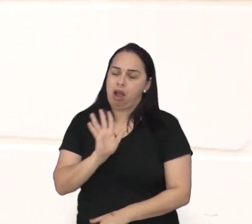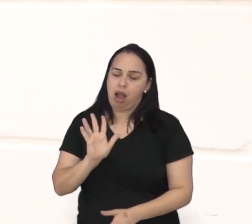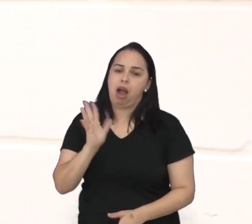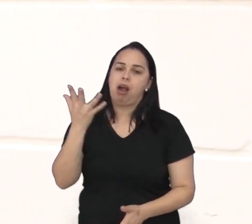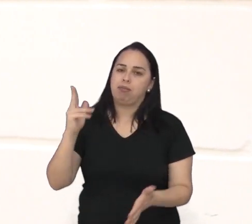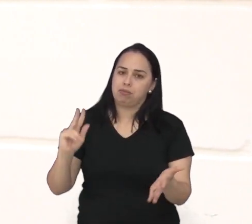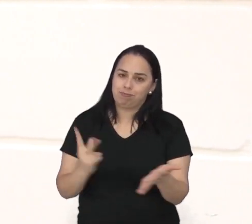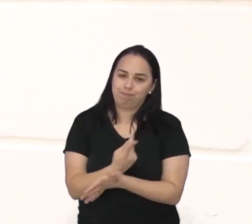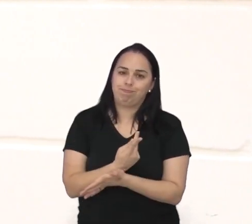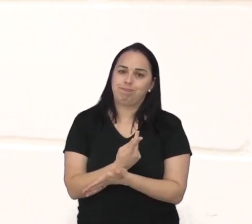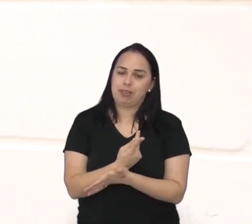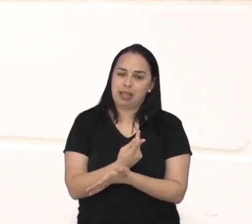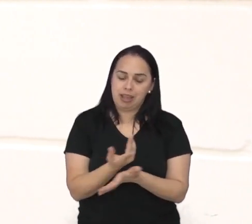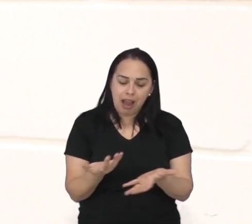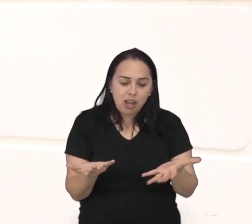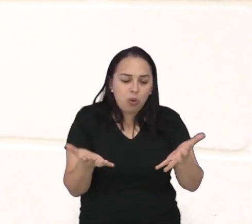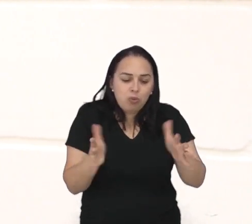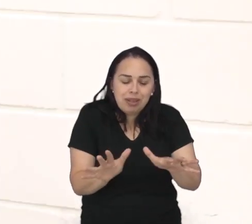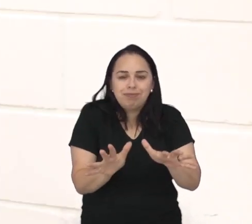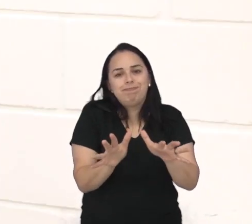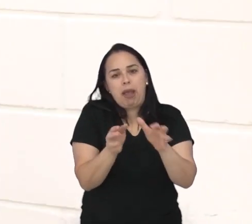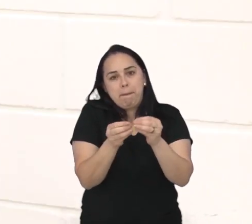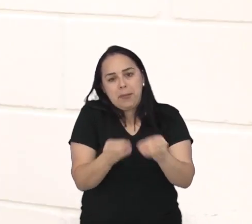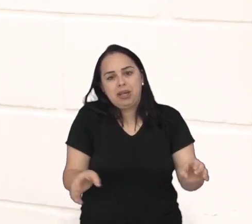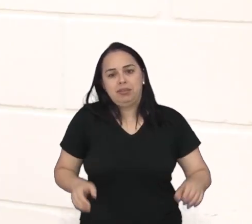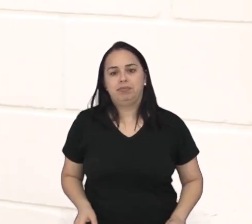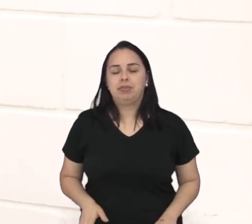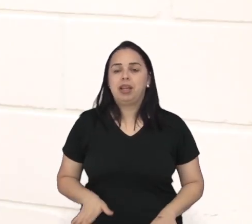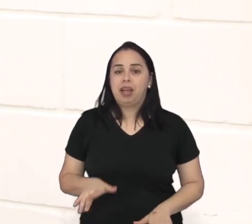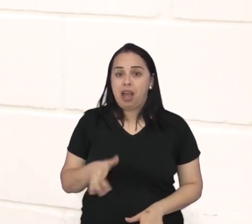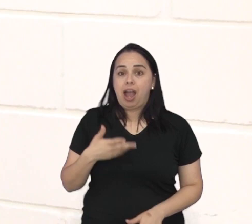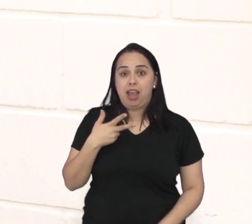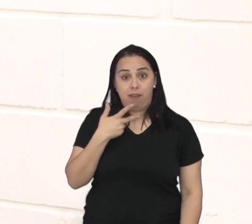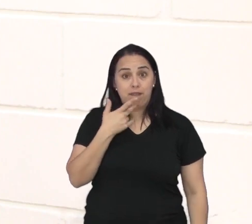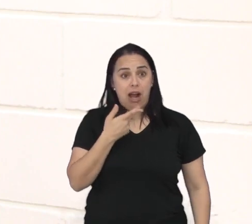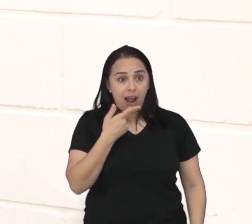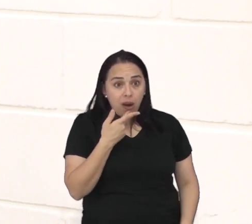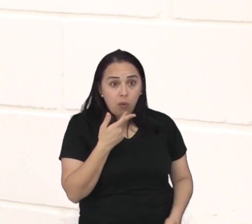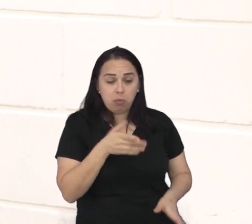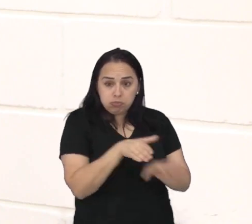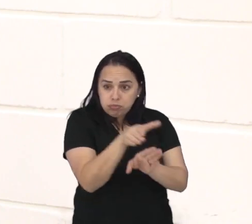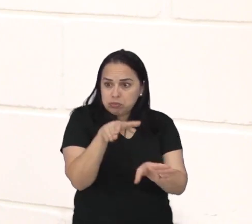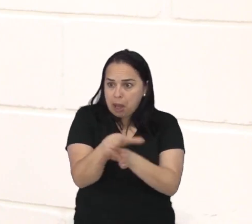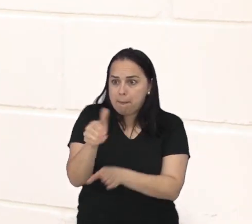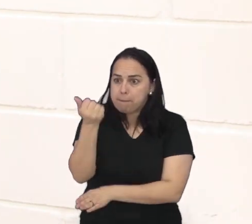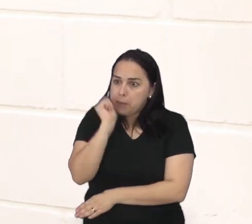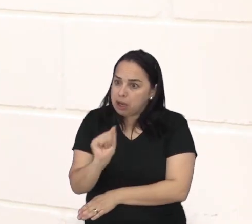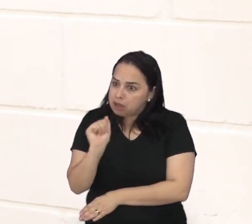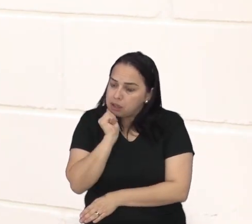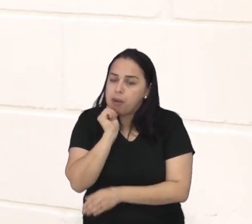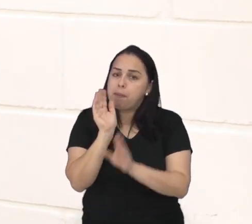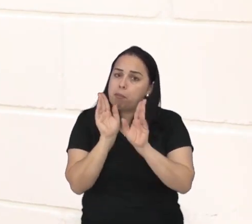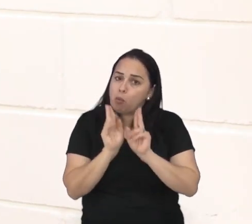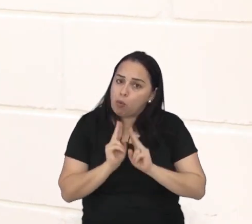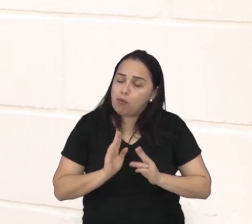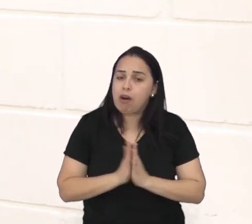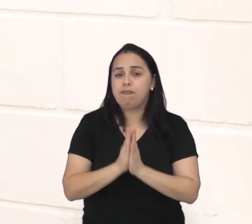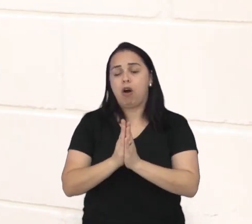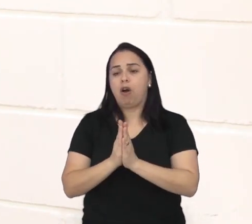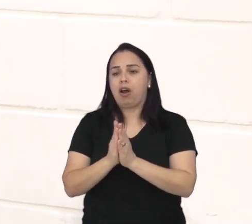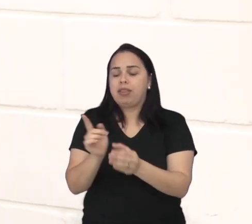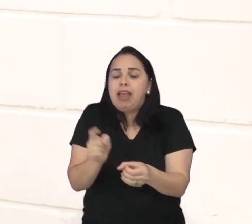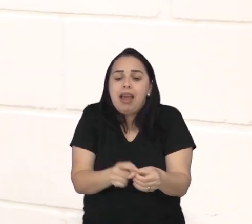muito comuns e prejudicam a inclusão. É o que, inclusive, eu falo com as mães dos que estão chegando para procurar dar